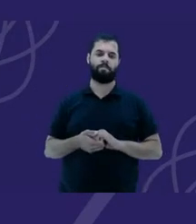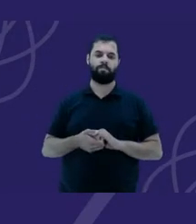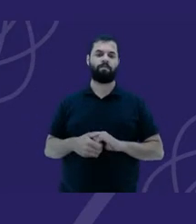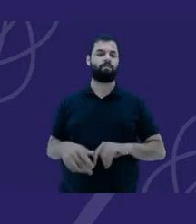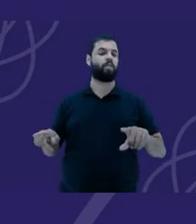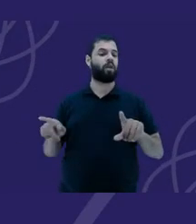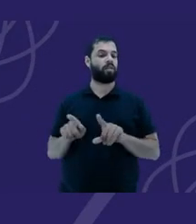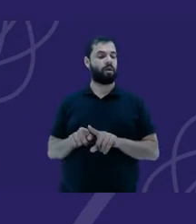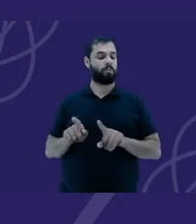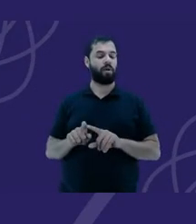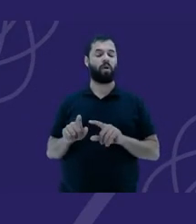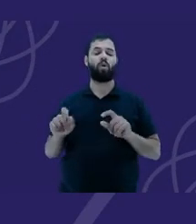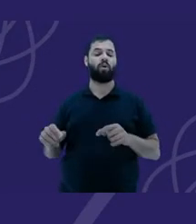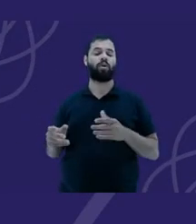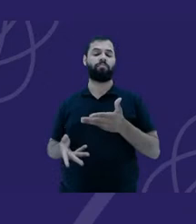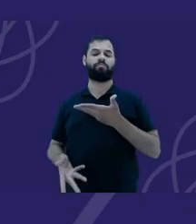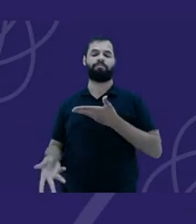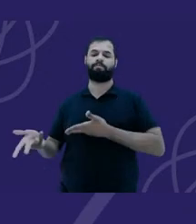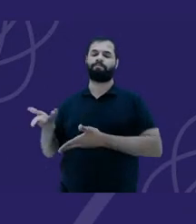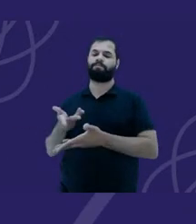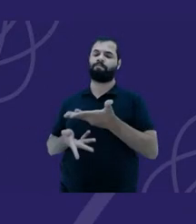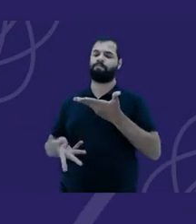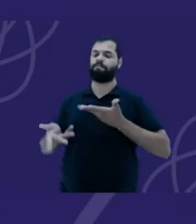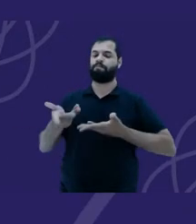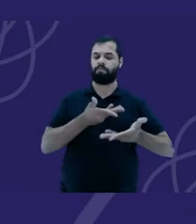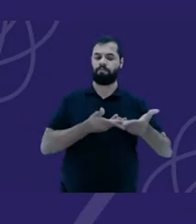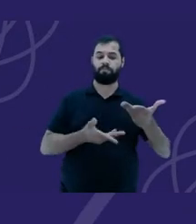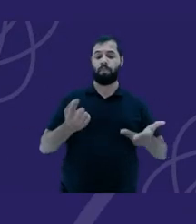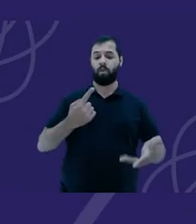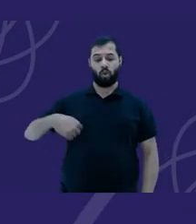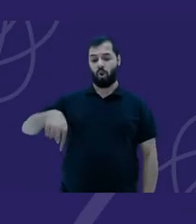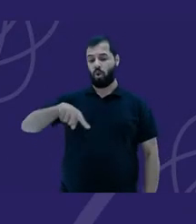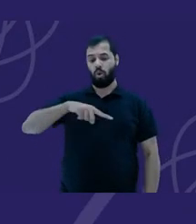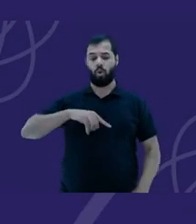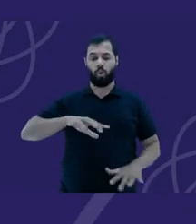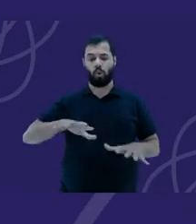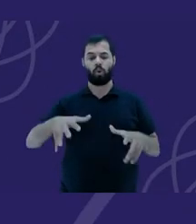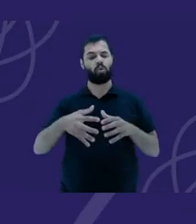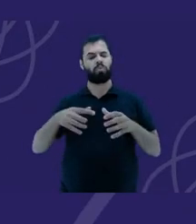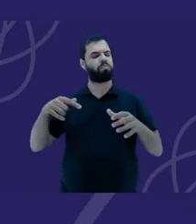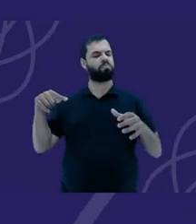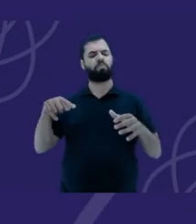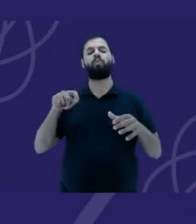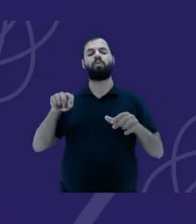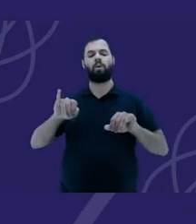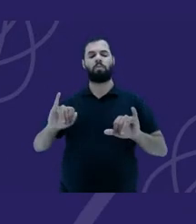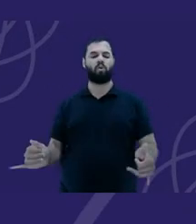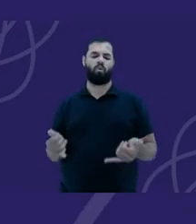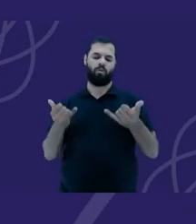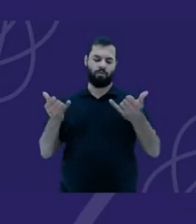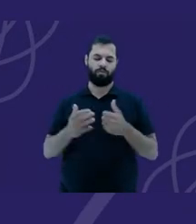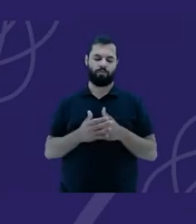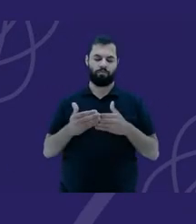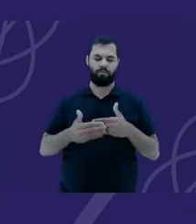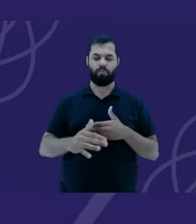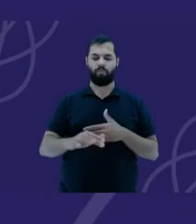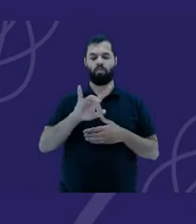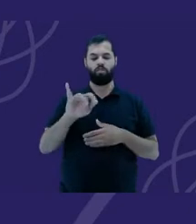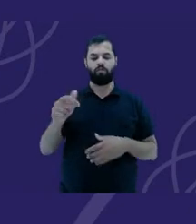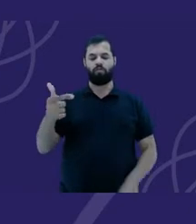vem, né, trazendo para a gente, sabe, grandes oportunidades, né? Então, dia 24 de